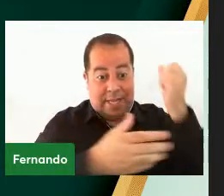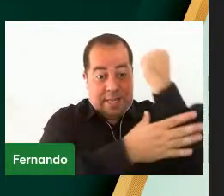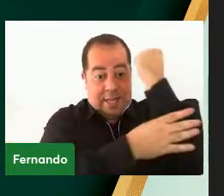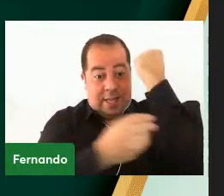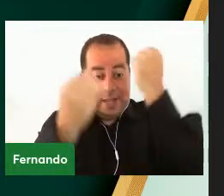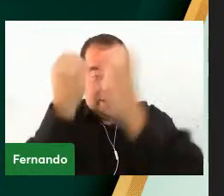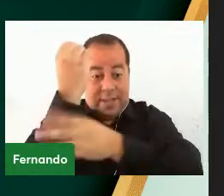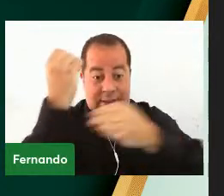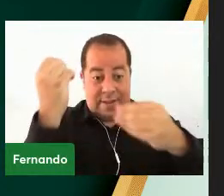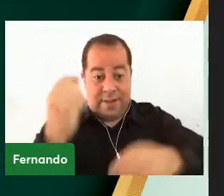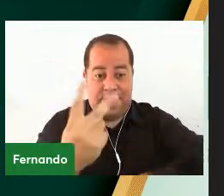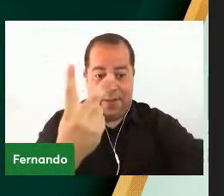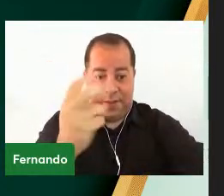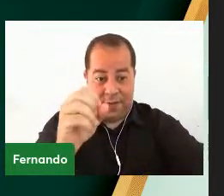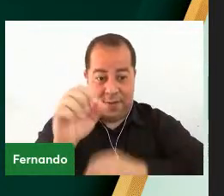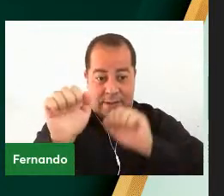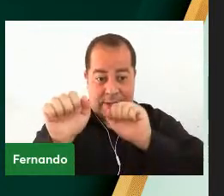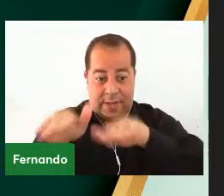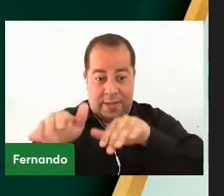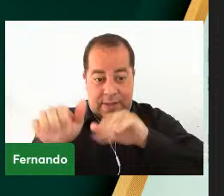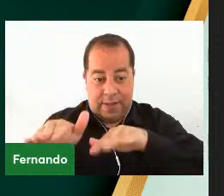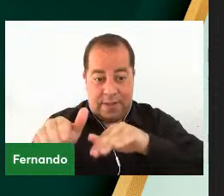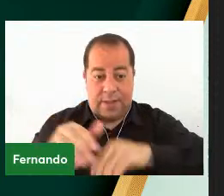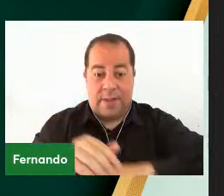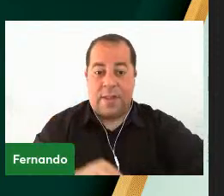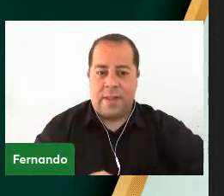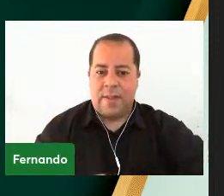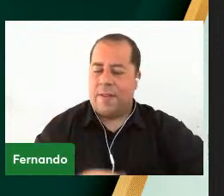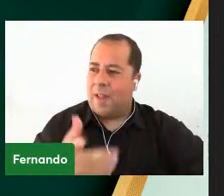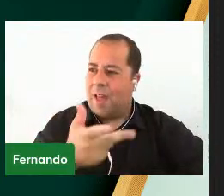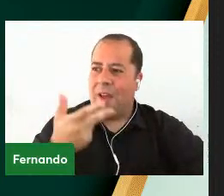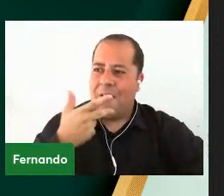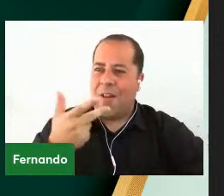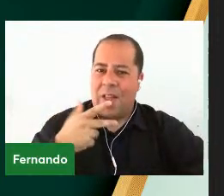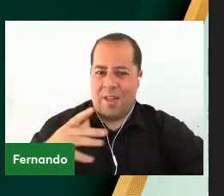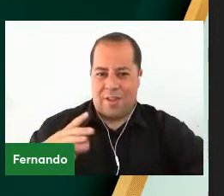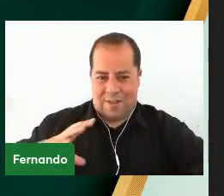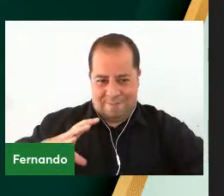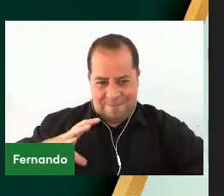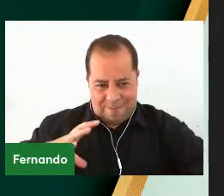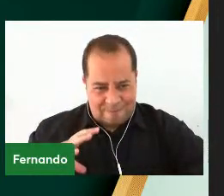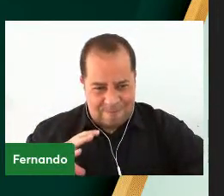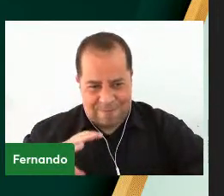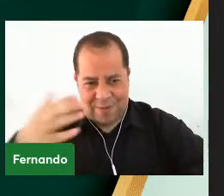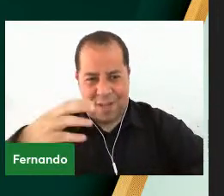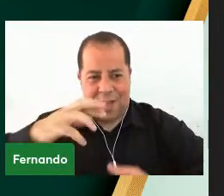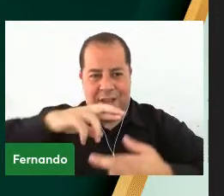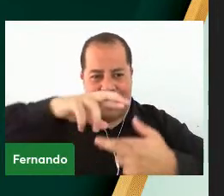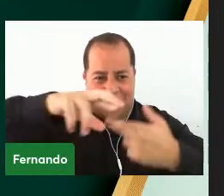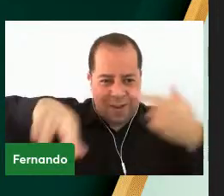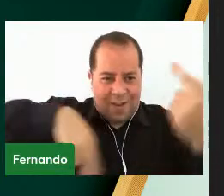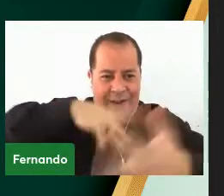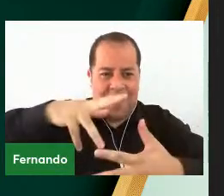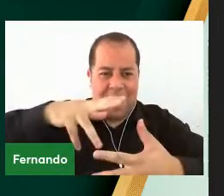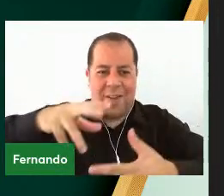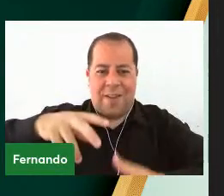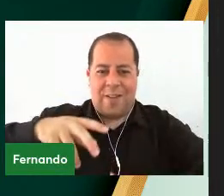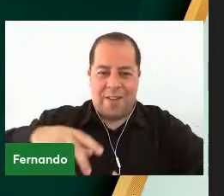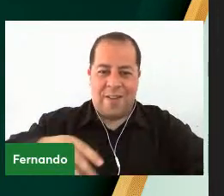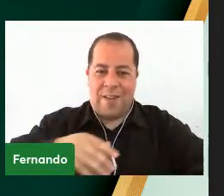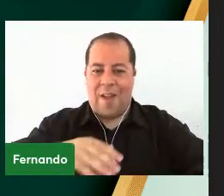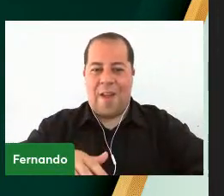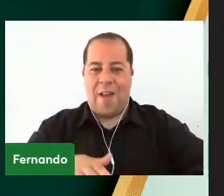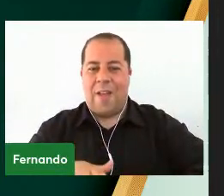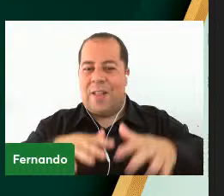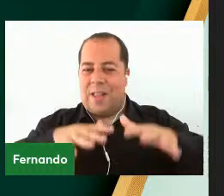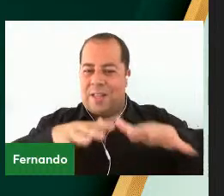setembro, enfim, queria desejar, finalmente, que a bravura dos revolucionários farroupilhas e a magia do início dessa